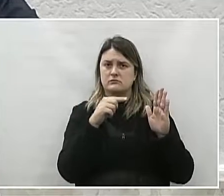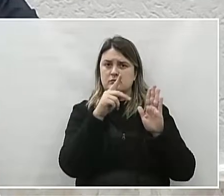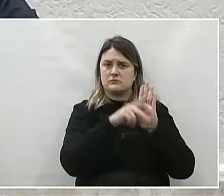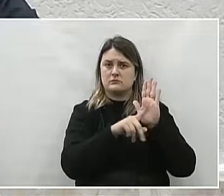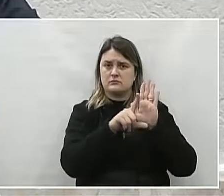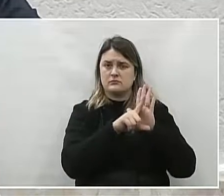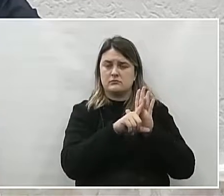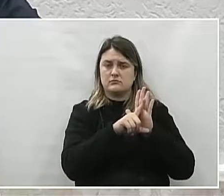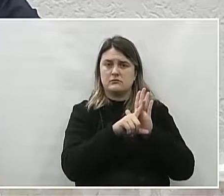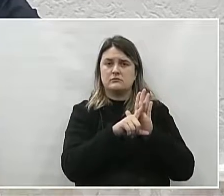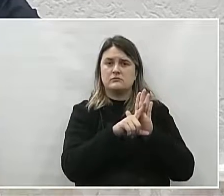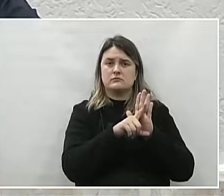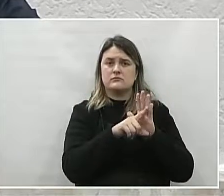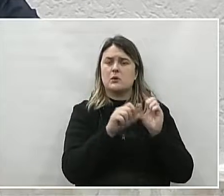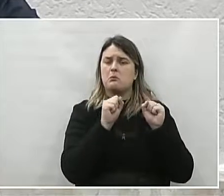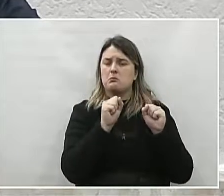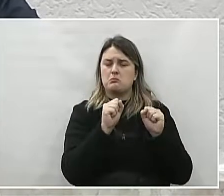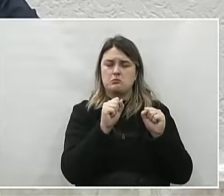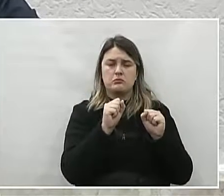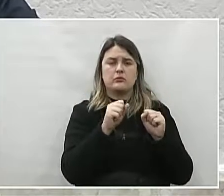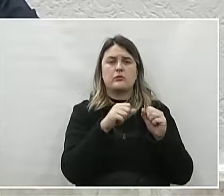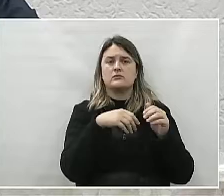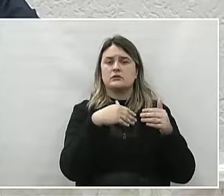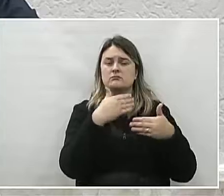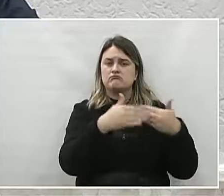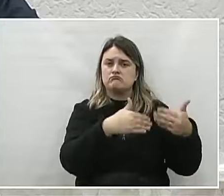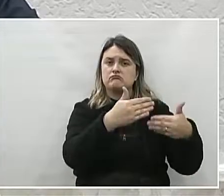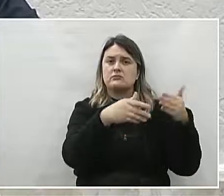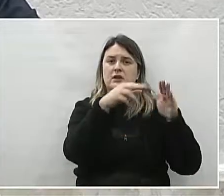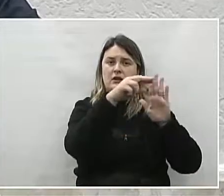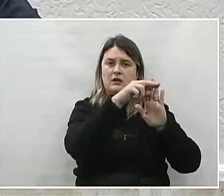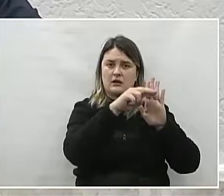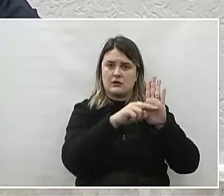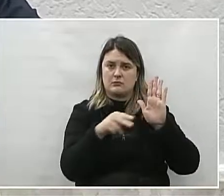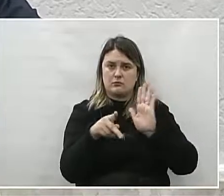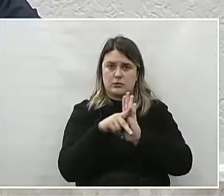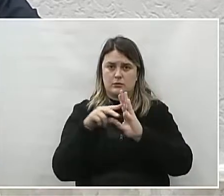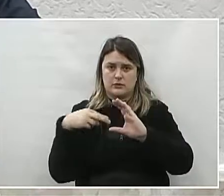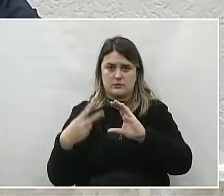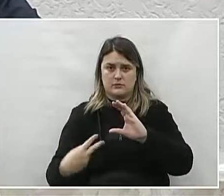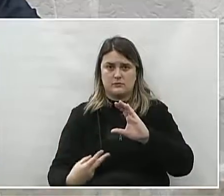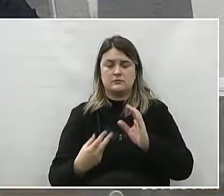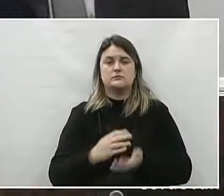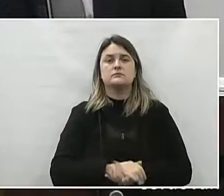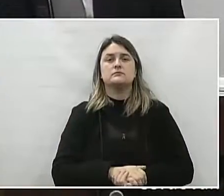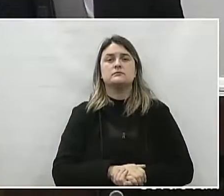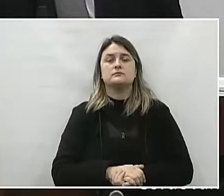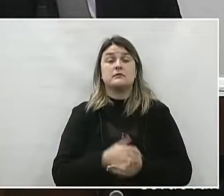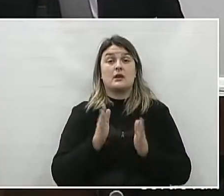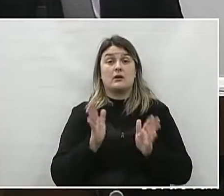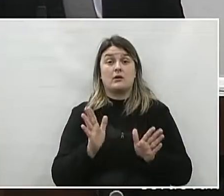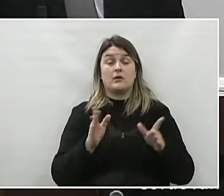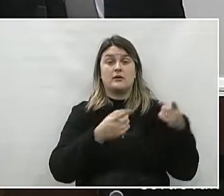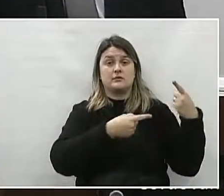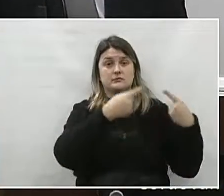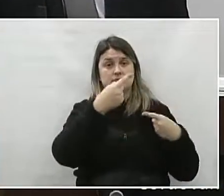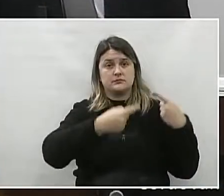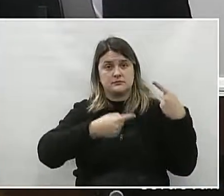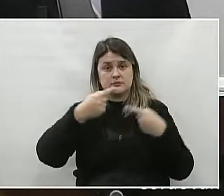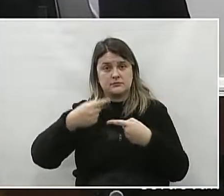ao projeto em questão, devendo mesmo seguir os trâmites do regimento. É o parecer. Em discussão.